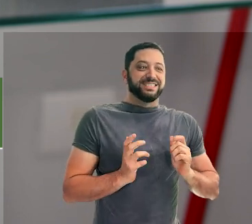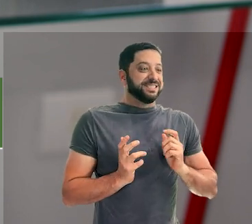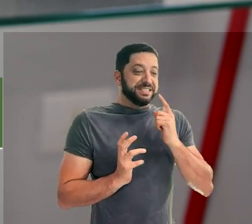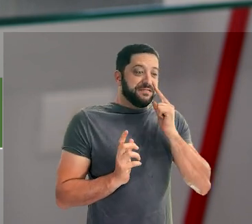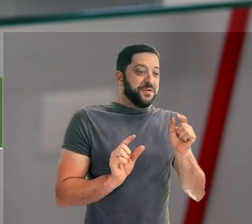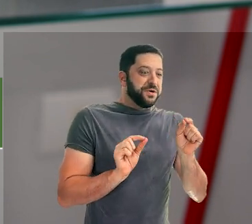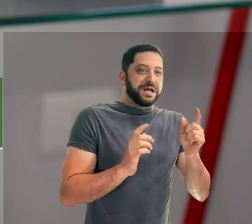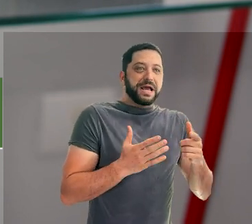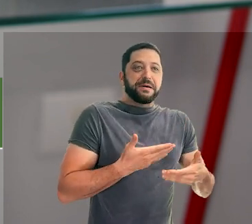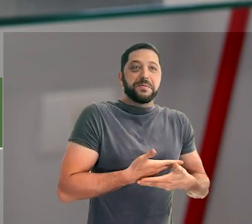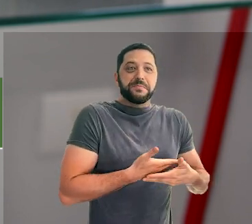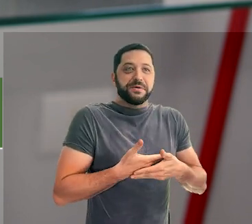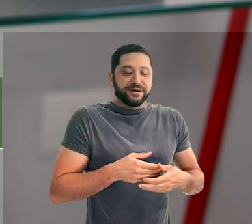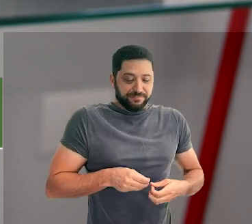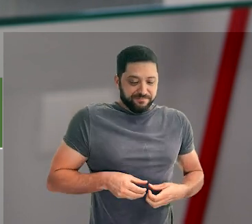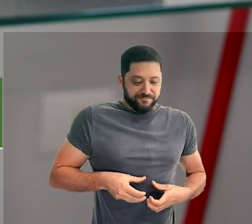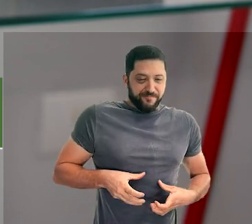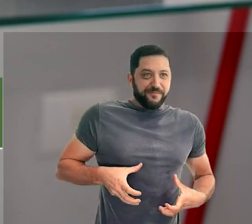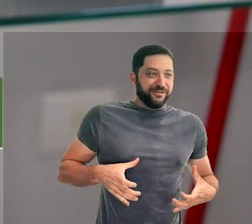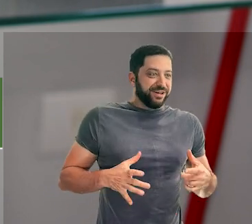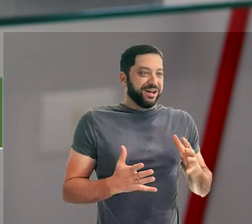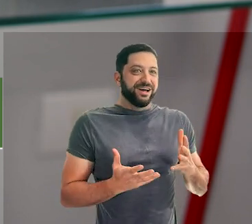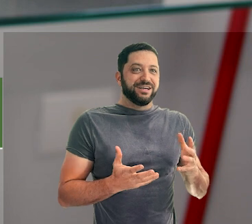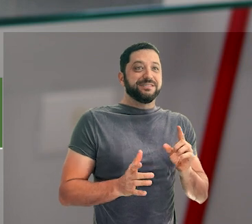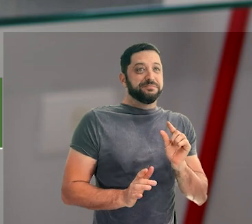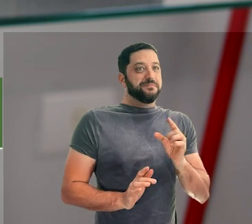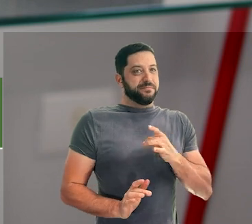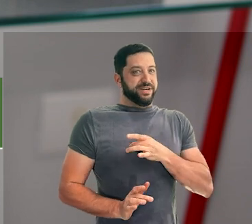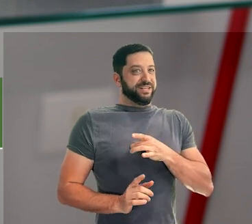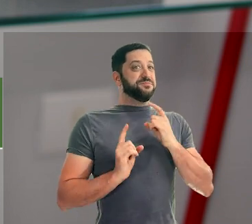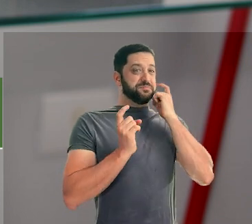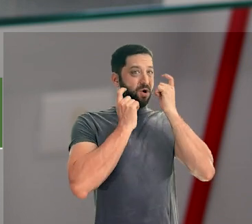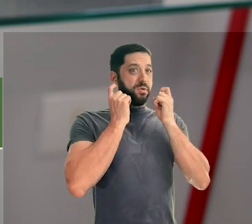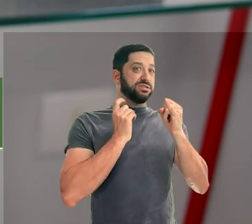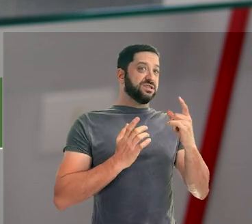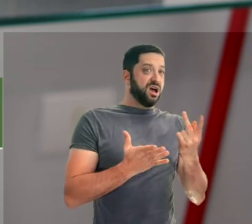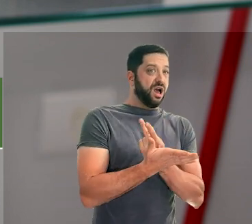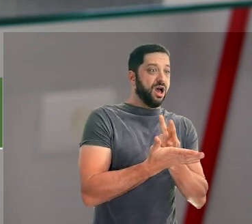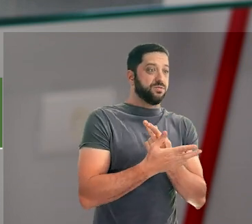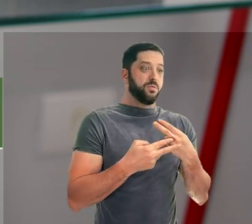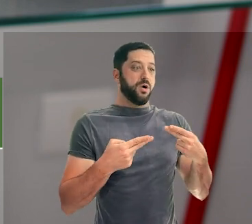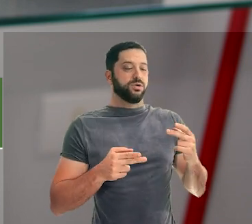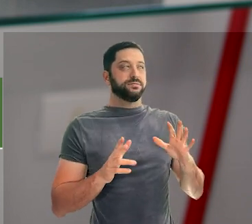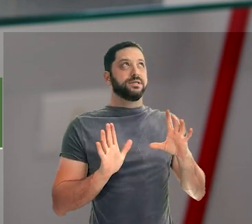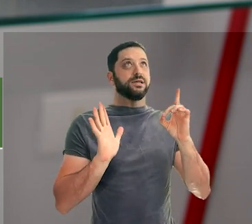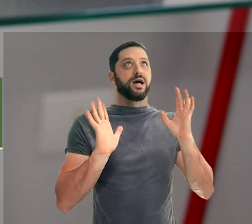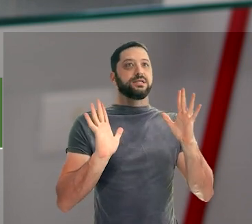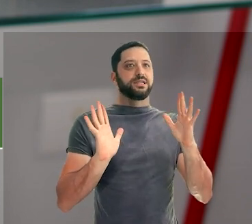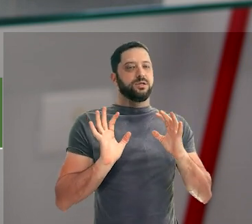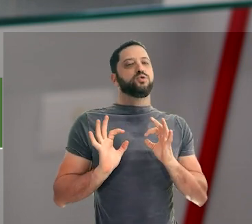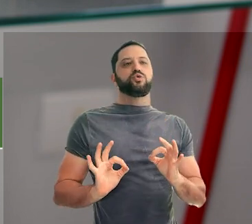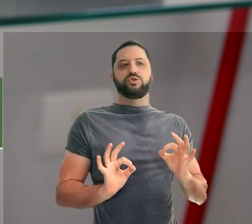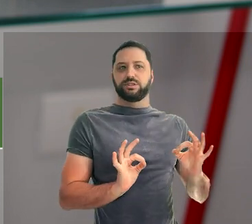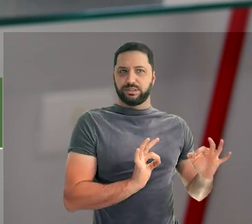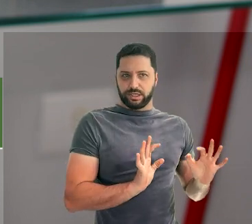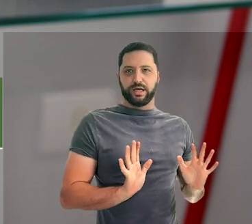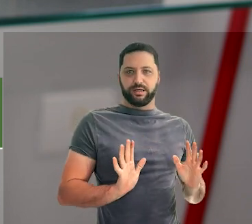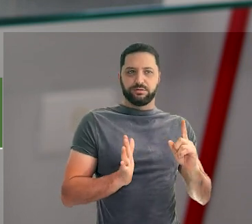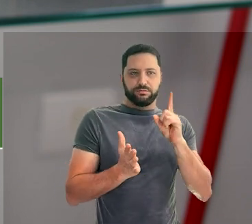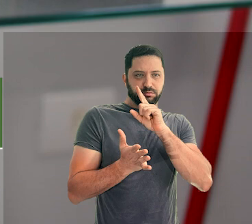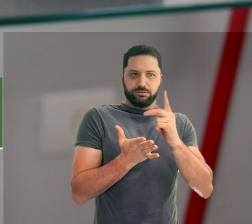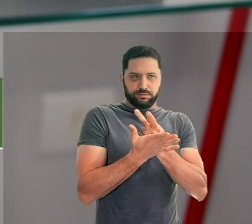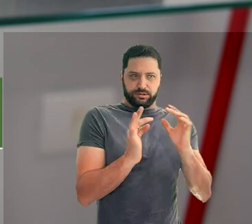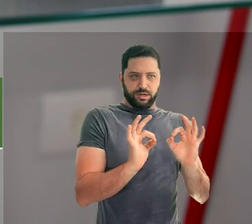coisinha nova que a gente via do bebê. E sempre tinha medo de alguma coisa estar errado, mas graças a Deus tá tudo certo, nunca